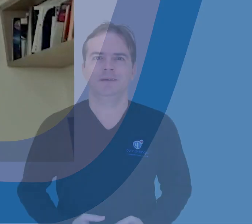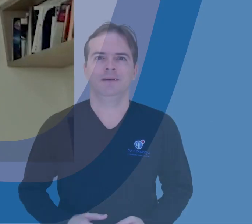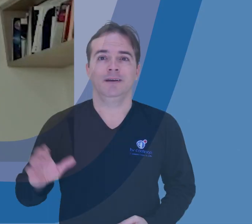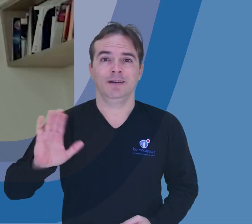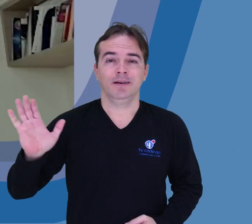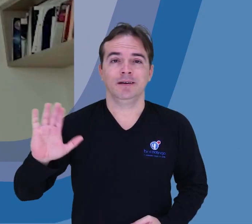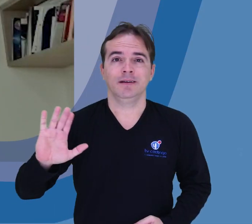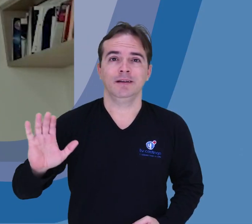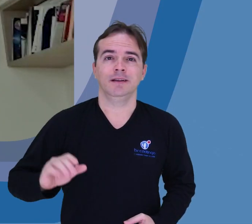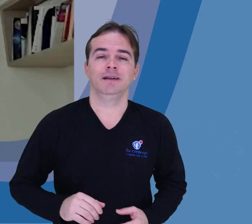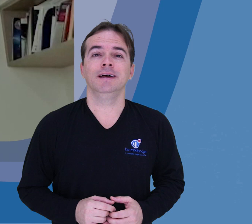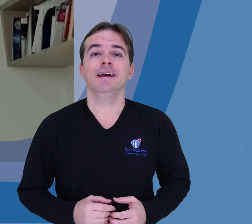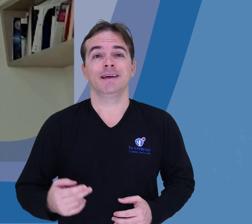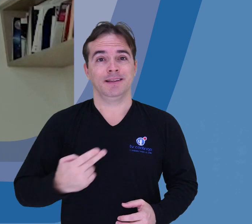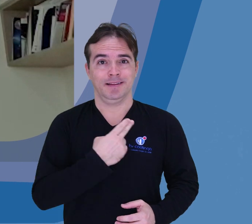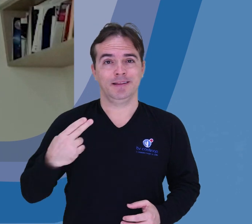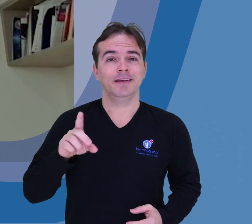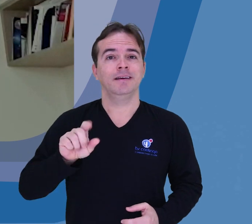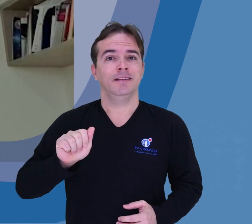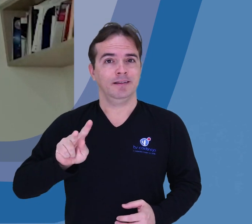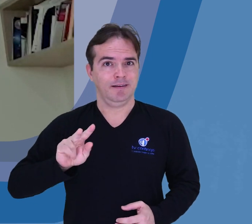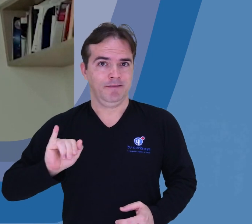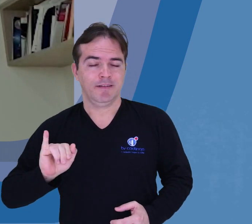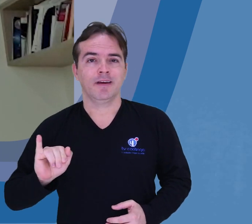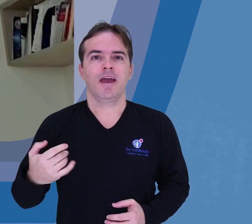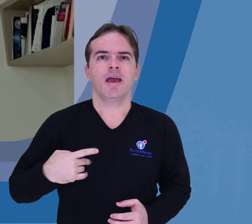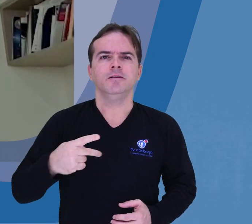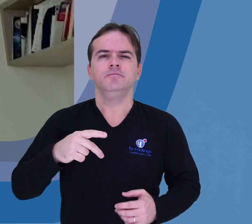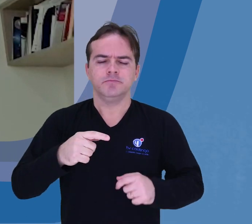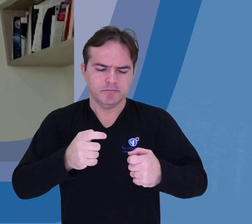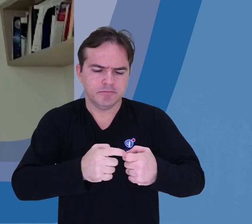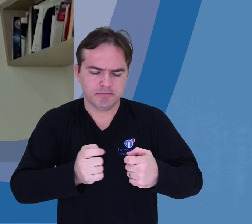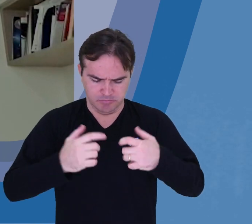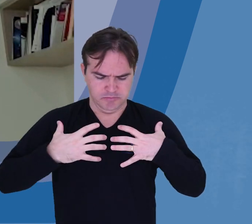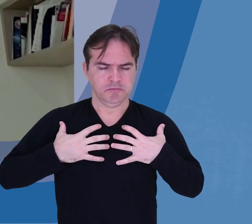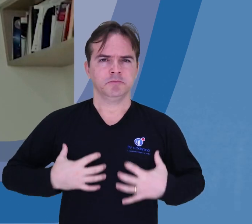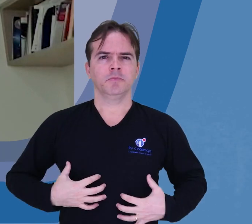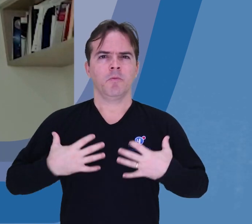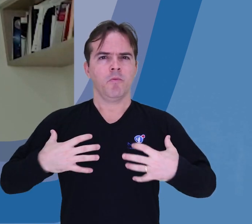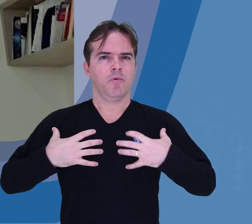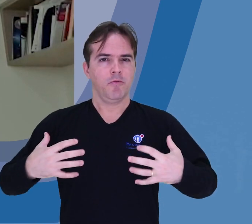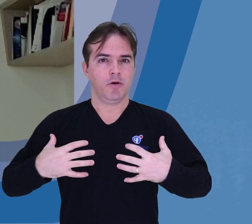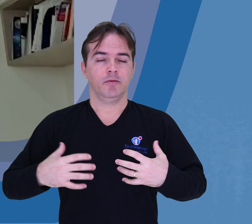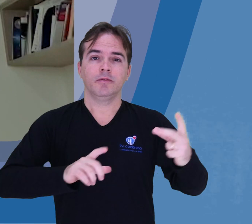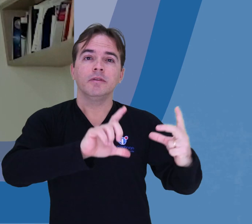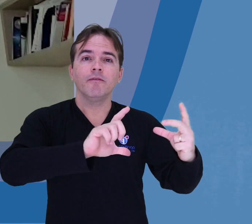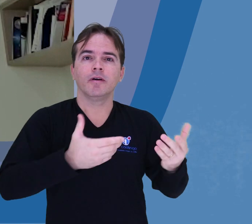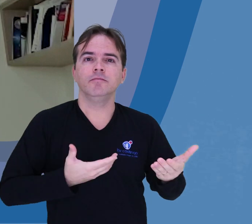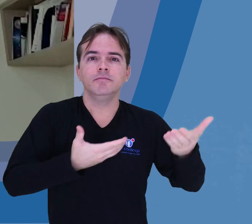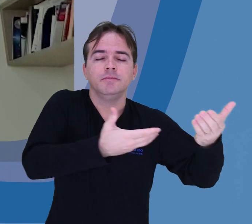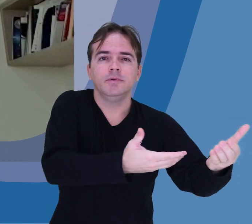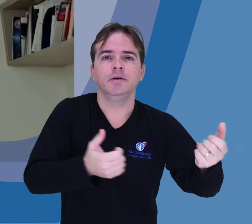olá eu sou davi coelhos o pneumologista e minha pedido da tv caatinga